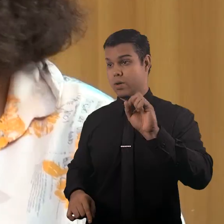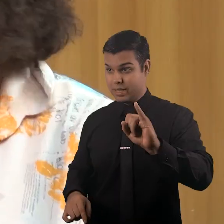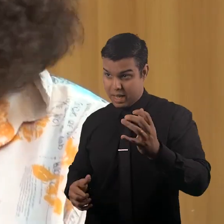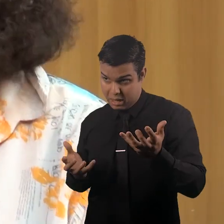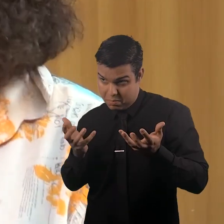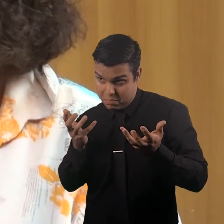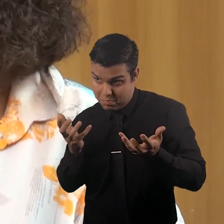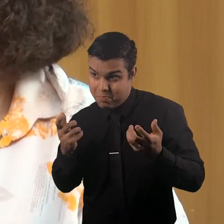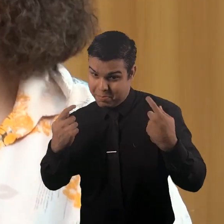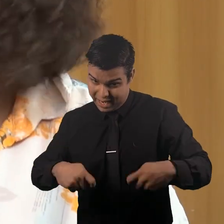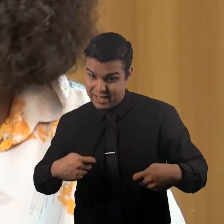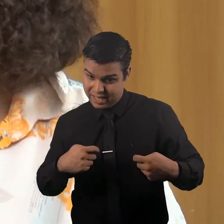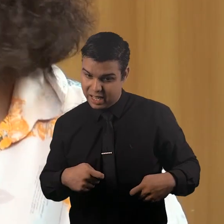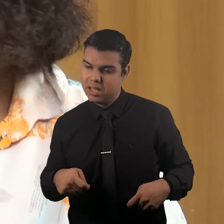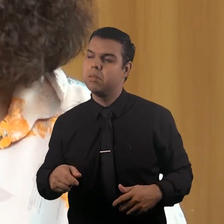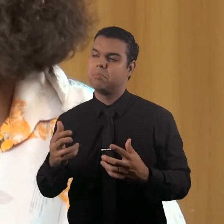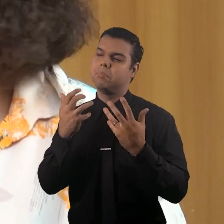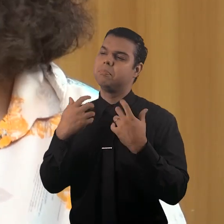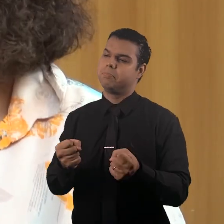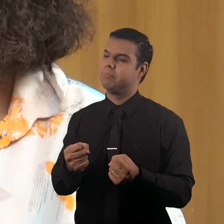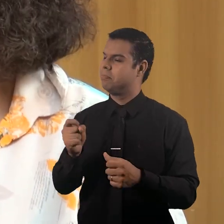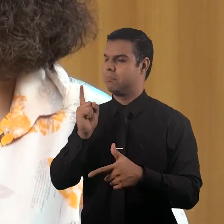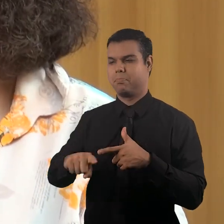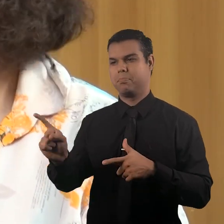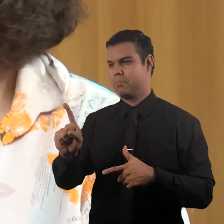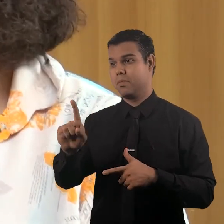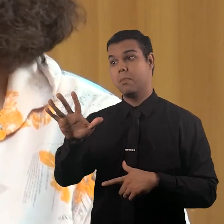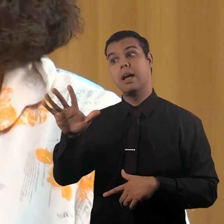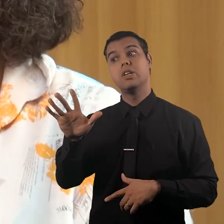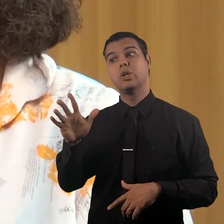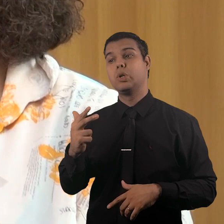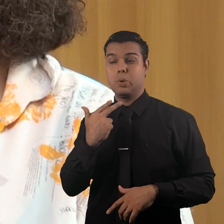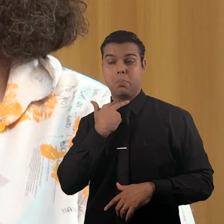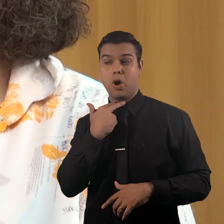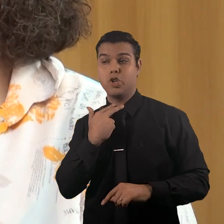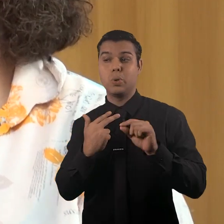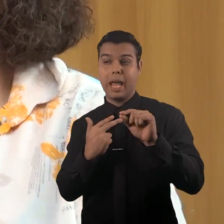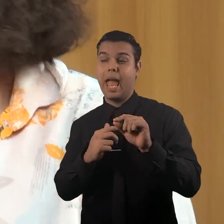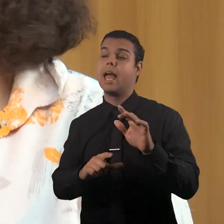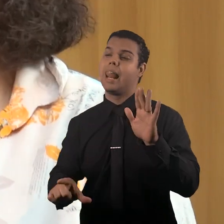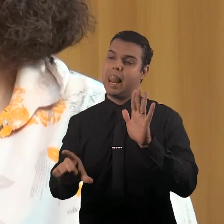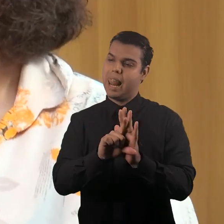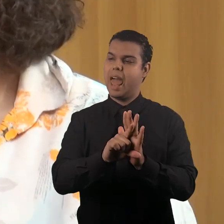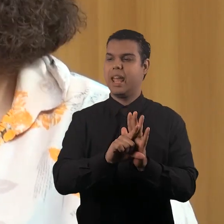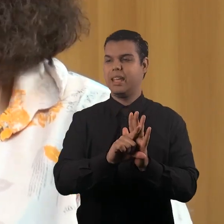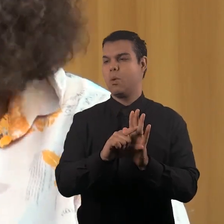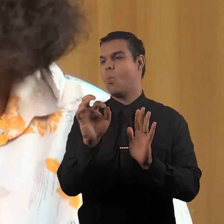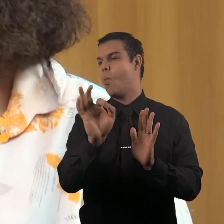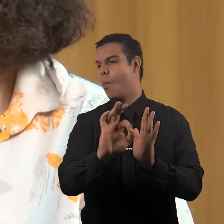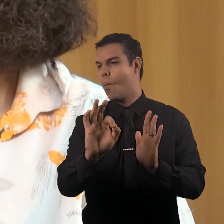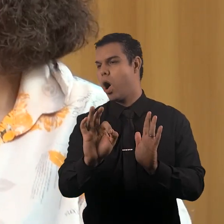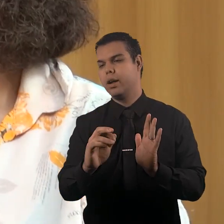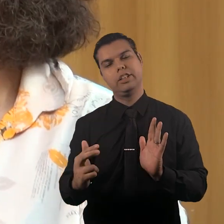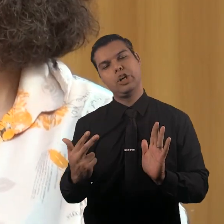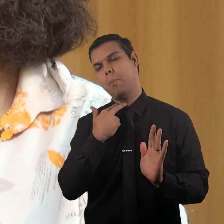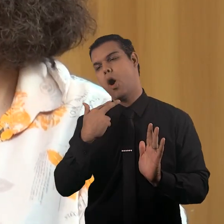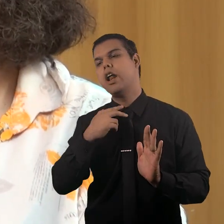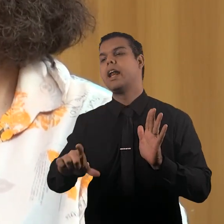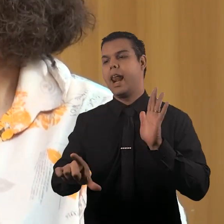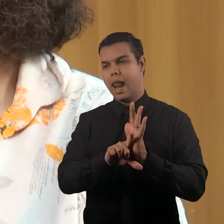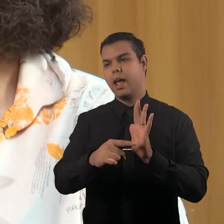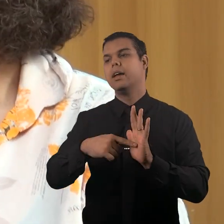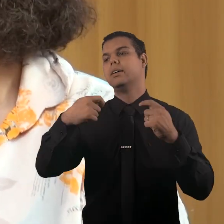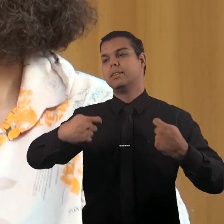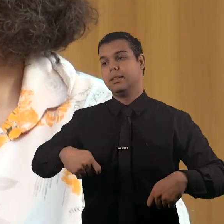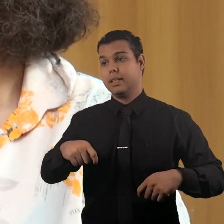é o preço que a gente tem que pagar, tudo bem, a gente vai pagar. Mas o que não vai ficar é sem lei. Isso não vai ficar, né?